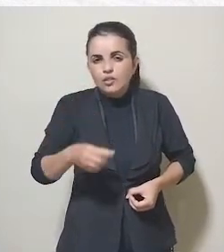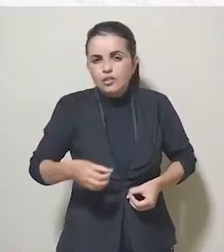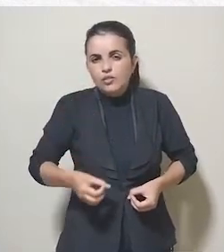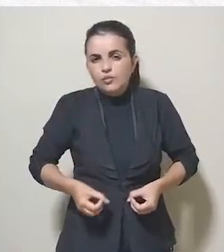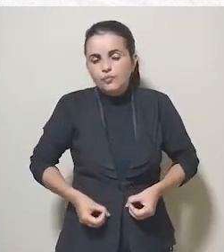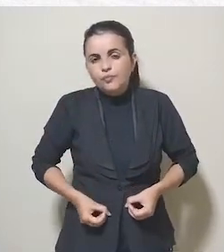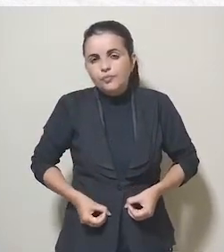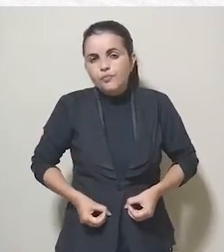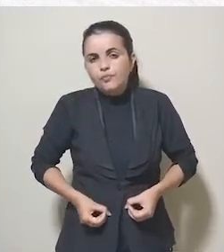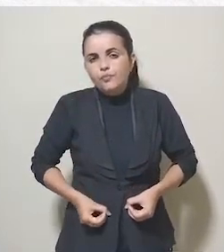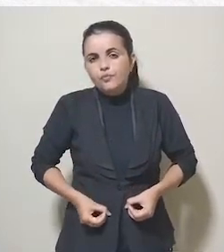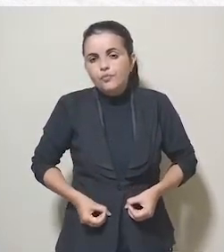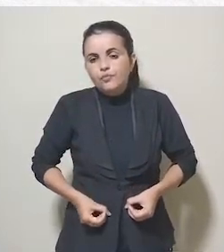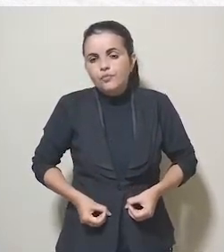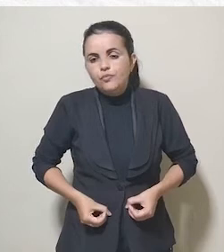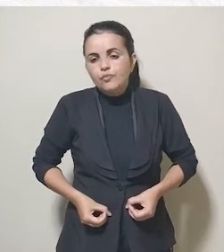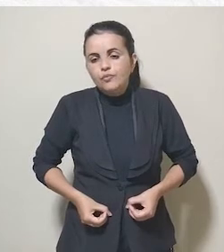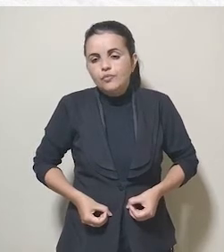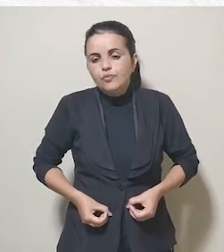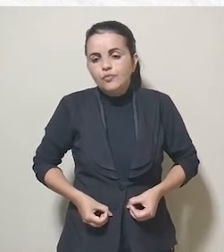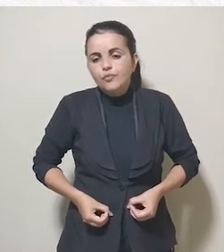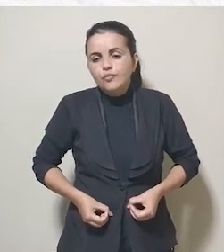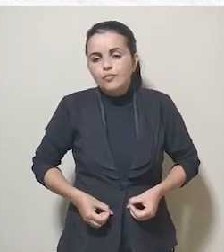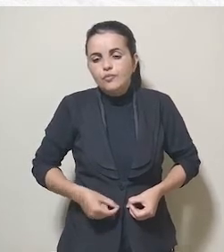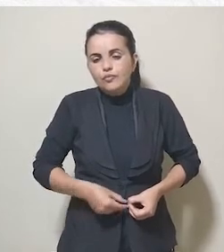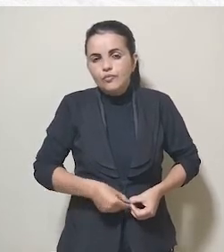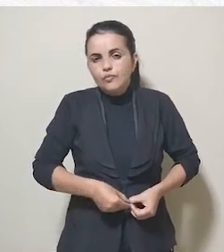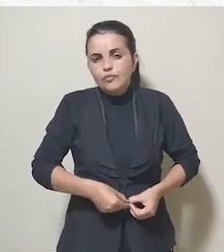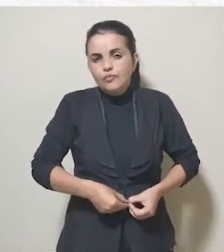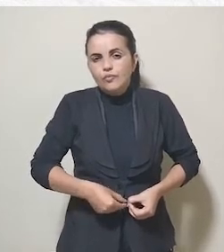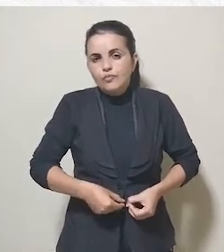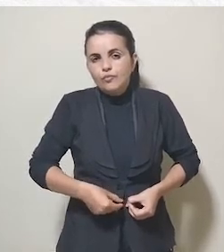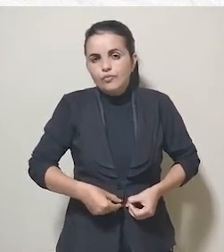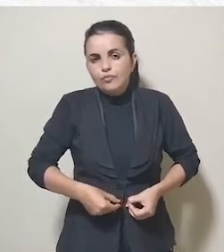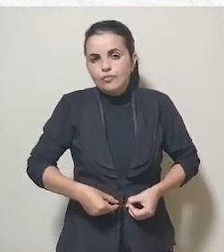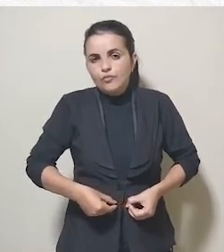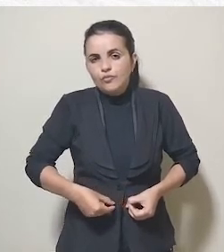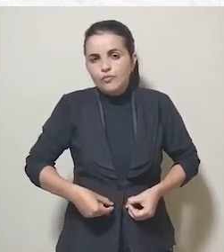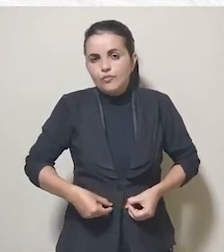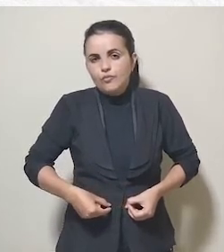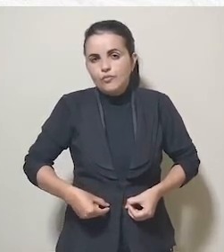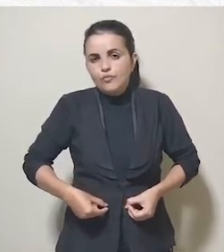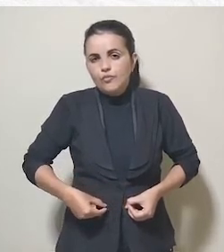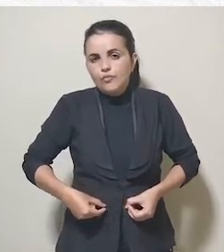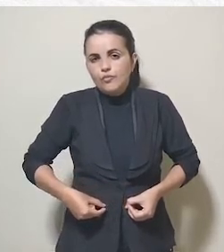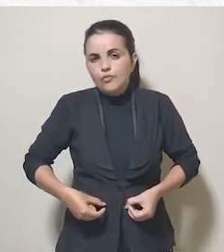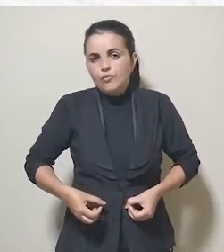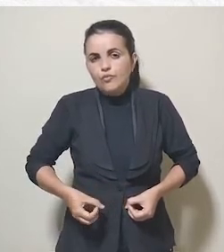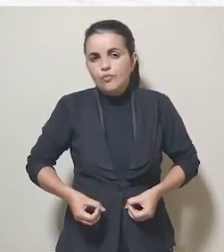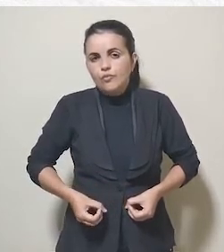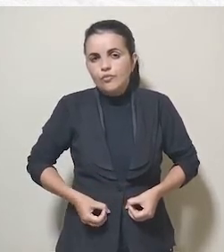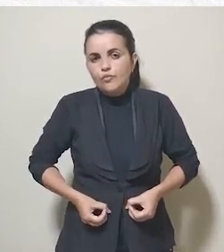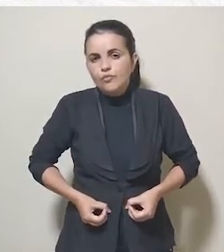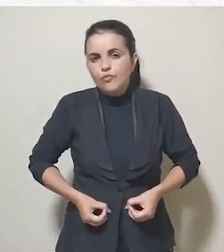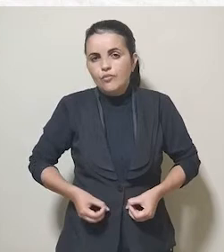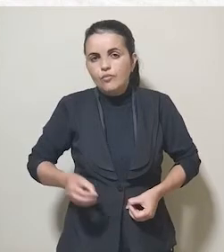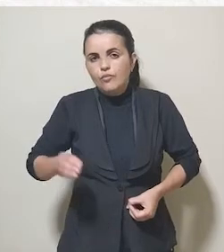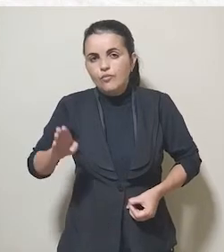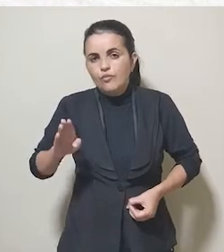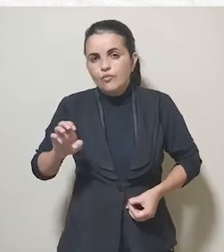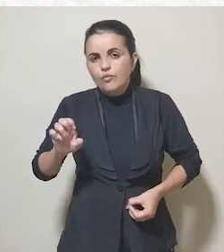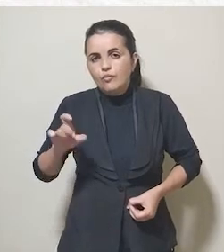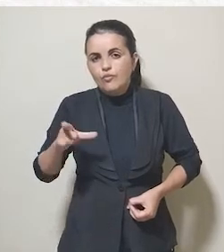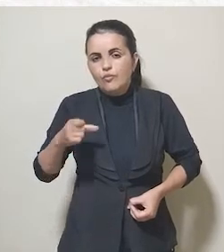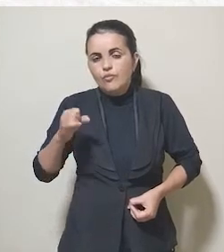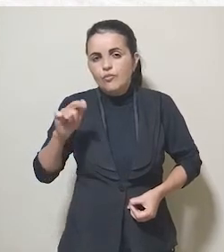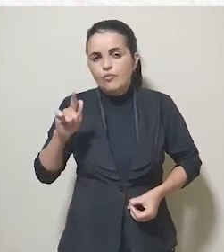através dos canais inguinais, segue sua trajetória pela cavidade abdominal, circunda a base da bexiga e alarga-se